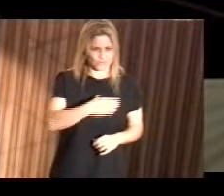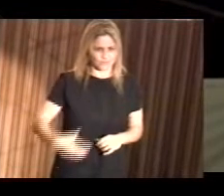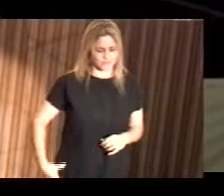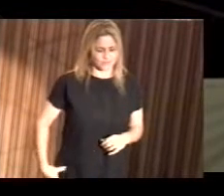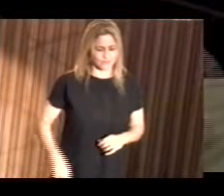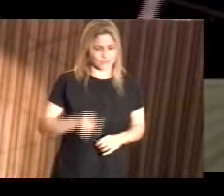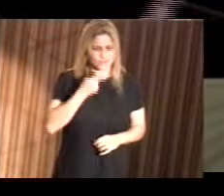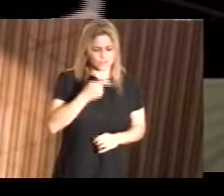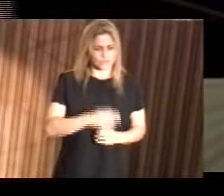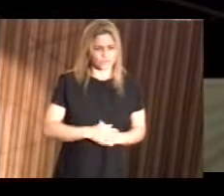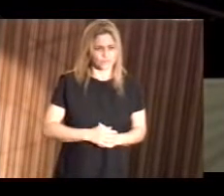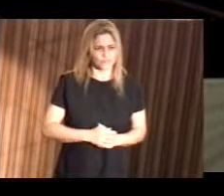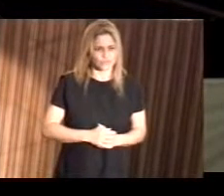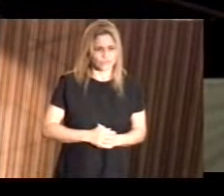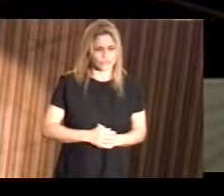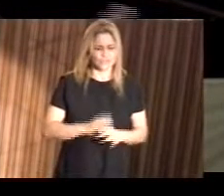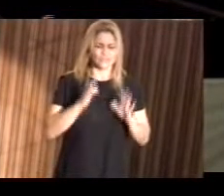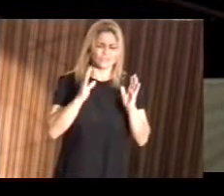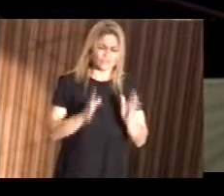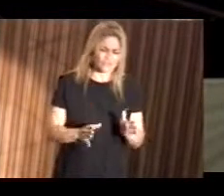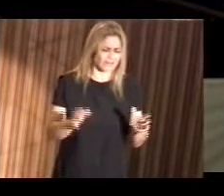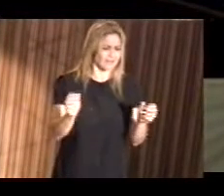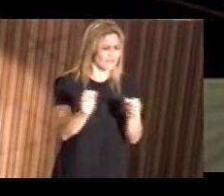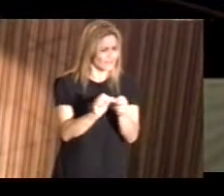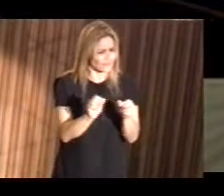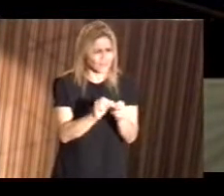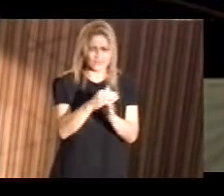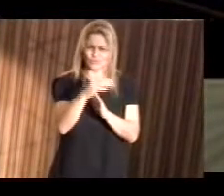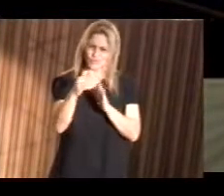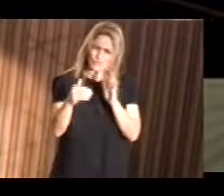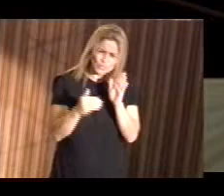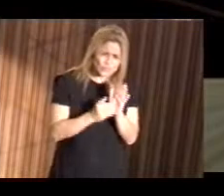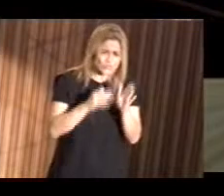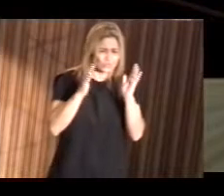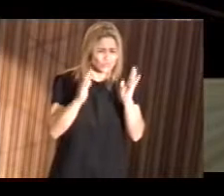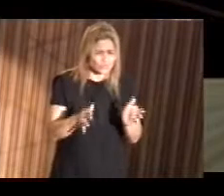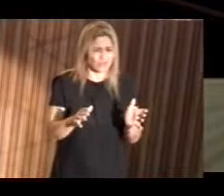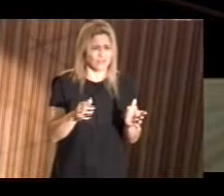Ele diz assim: tudo que nós podíamos fazer, nós já fizemos.